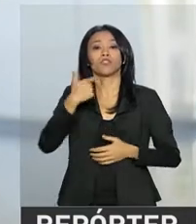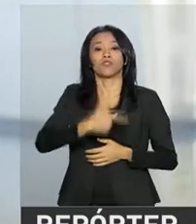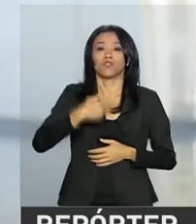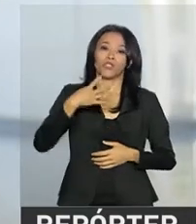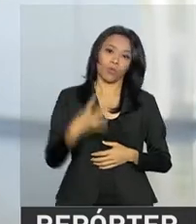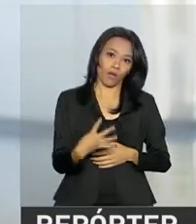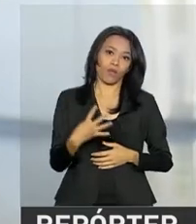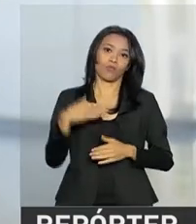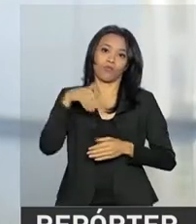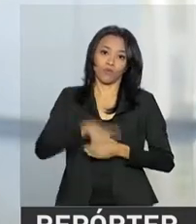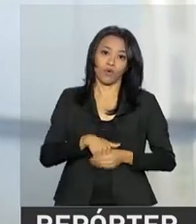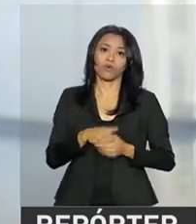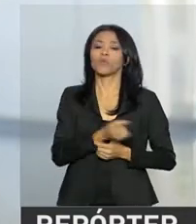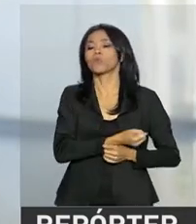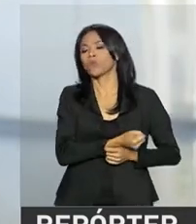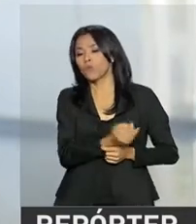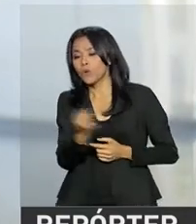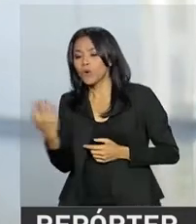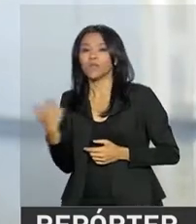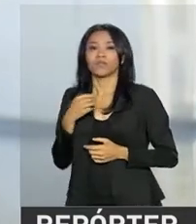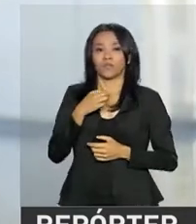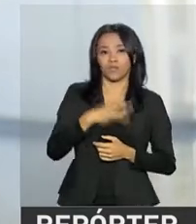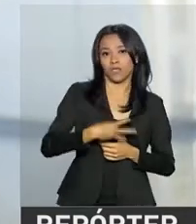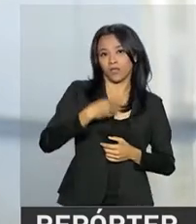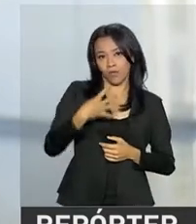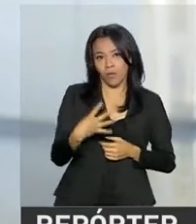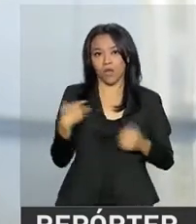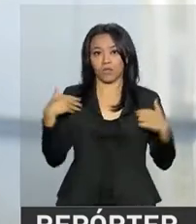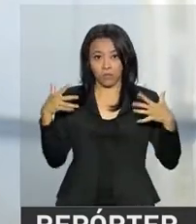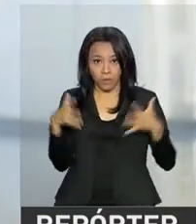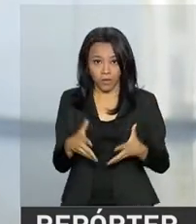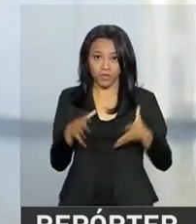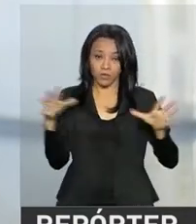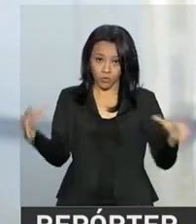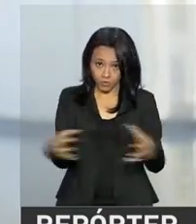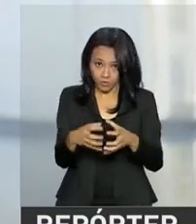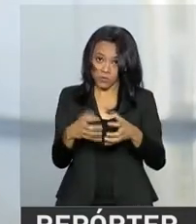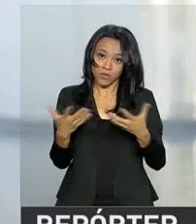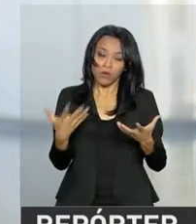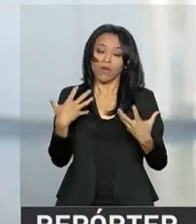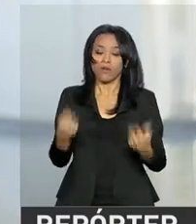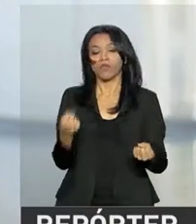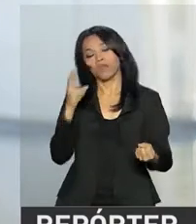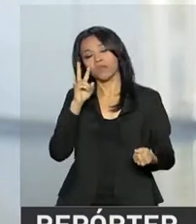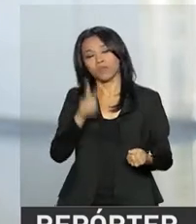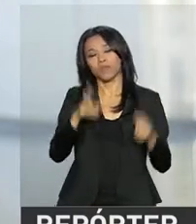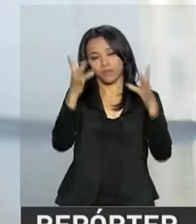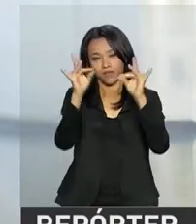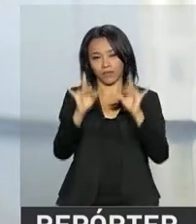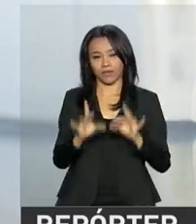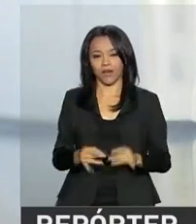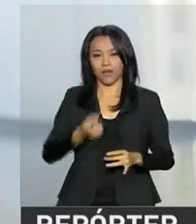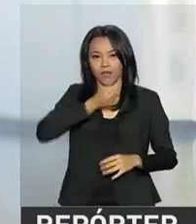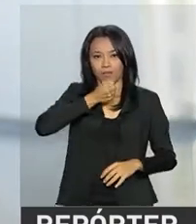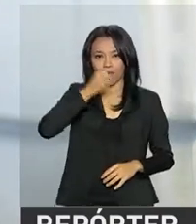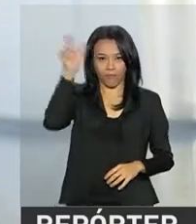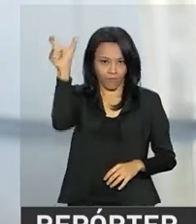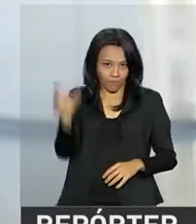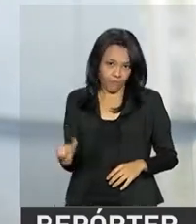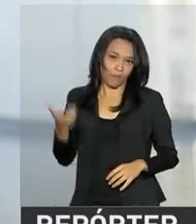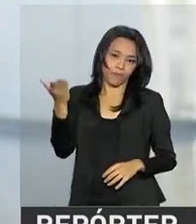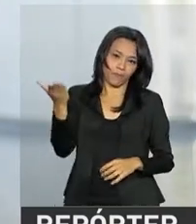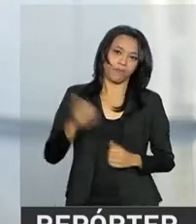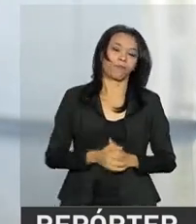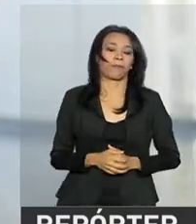os 34 países com participação ativa na OEA. Vamos ver mais detalhes na reportagem de Paola